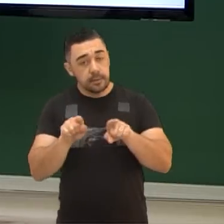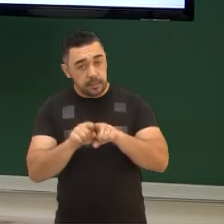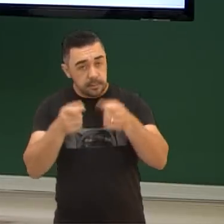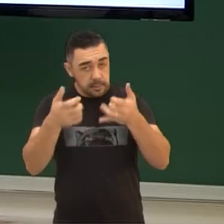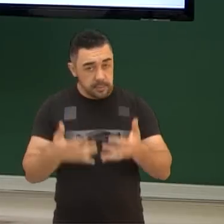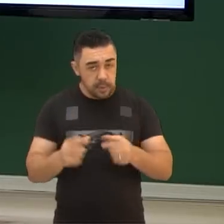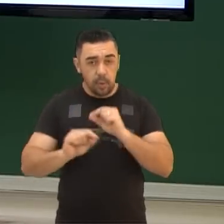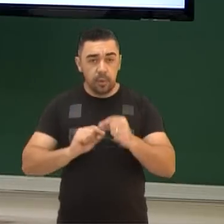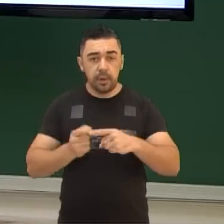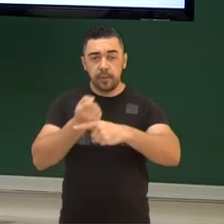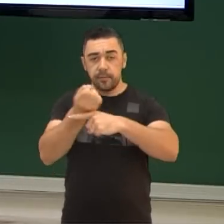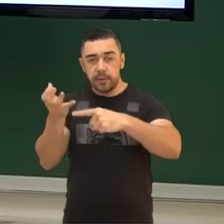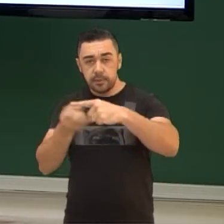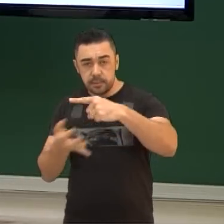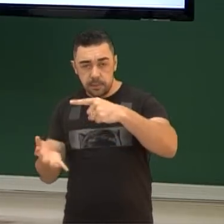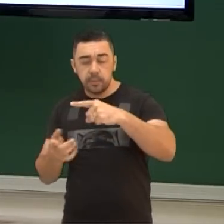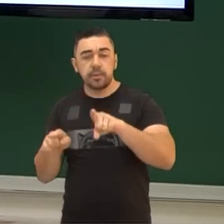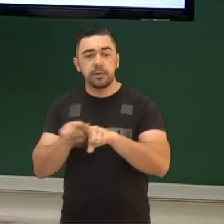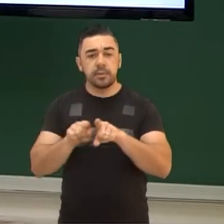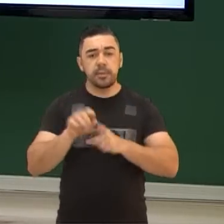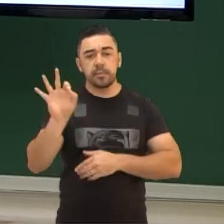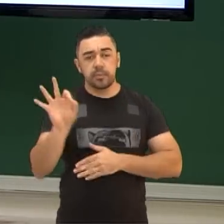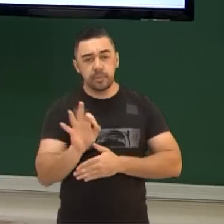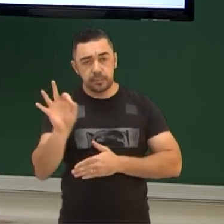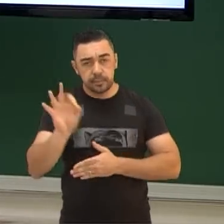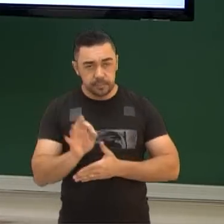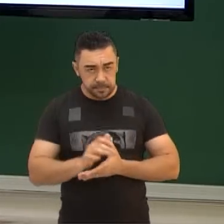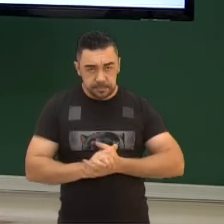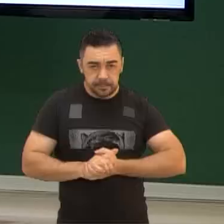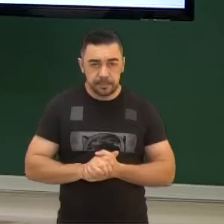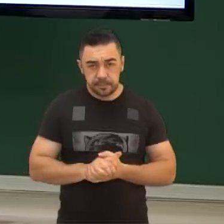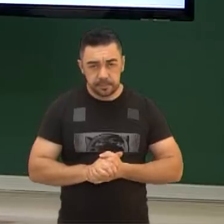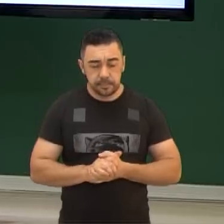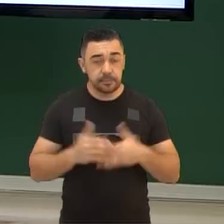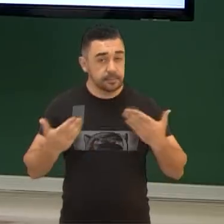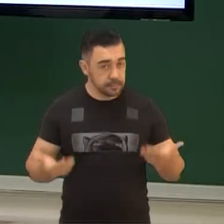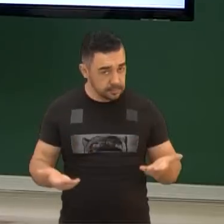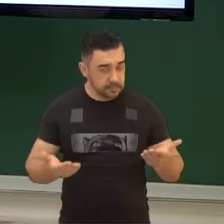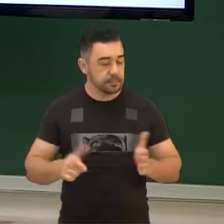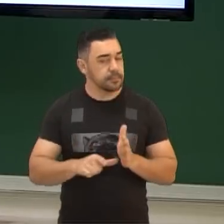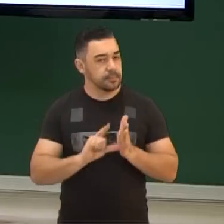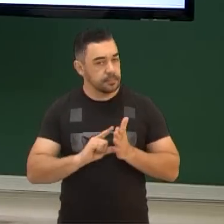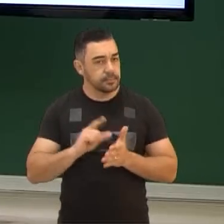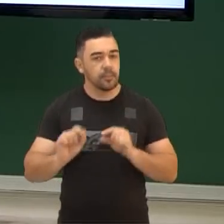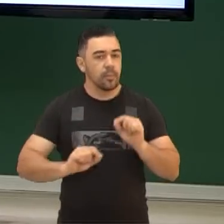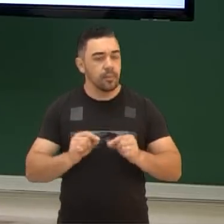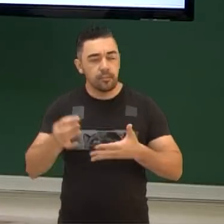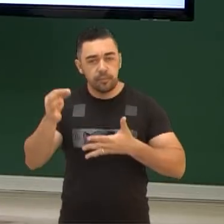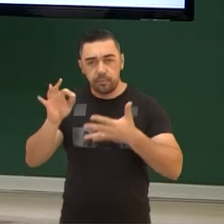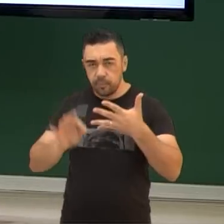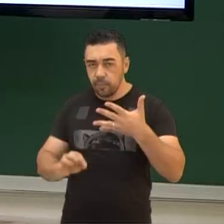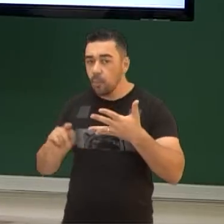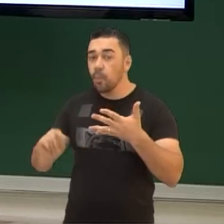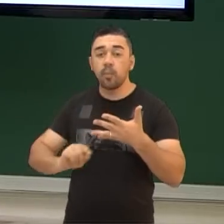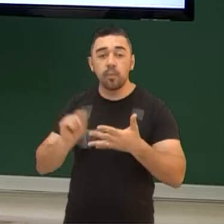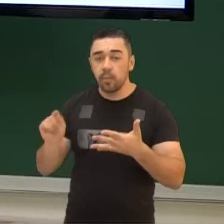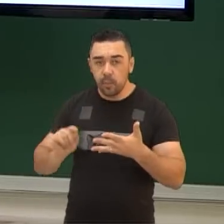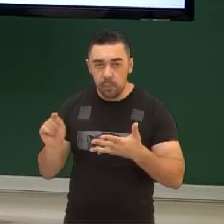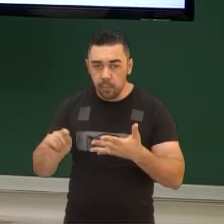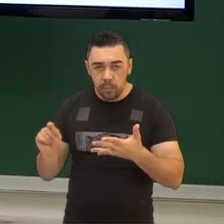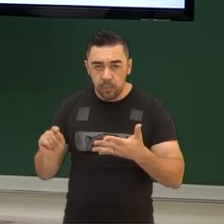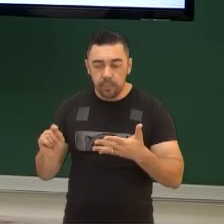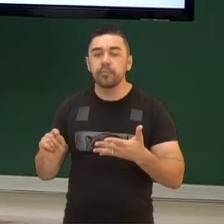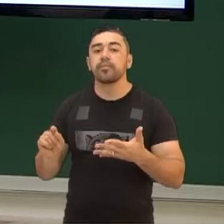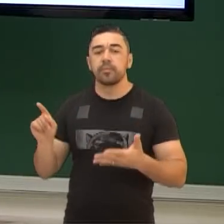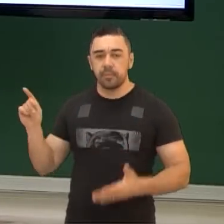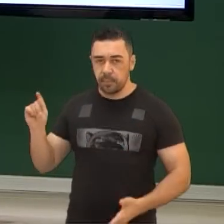de frações e de porcentagem, beleza? Então, só que antes disso tem uma correção. Do que, professora?